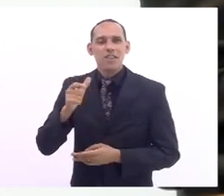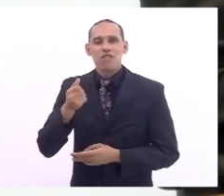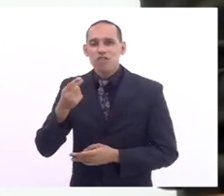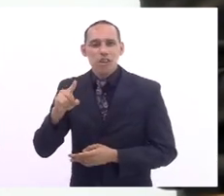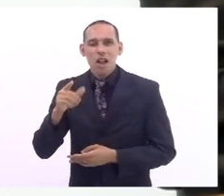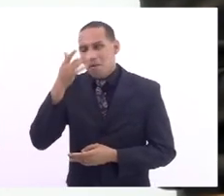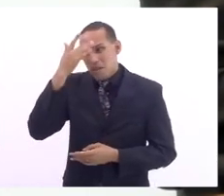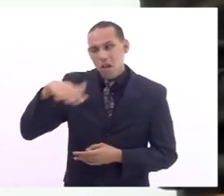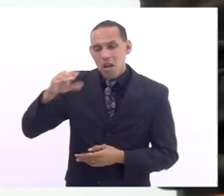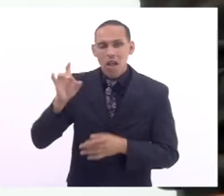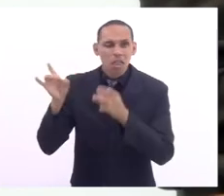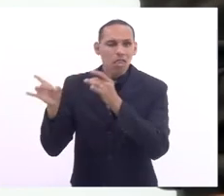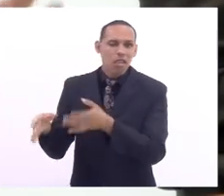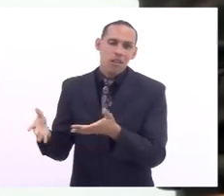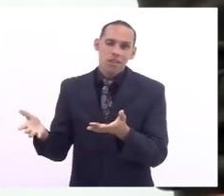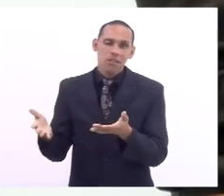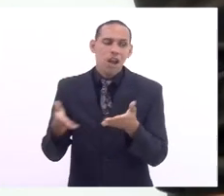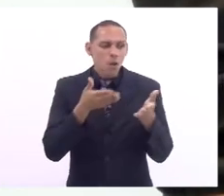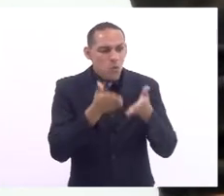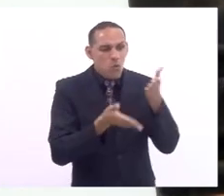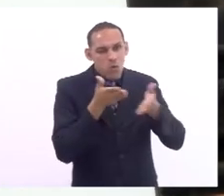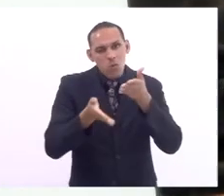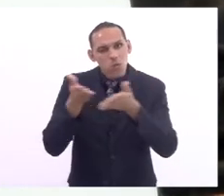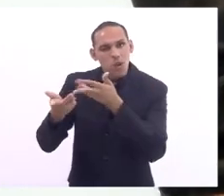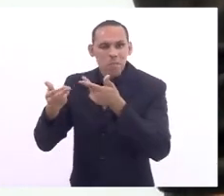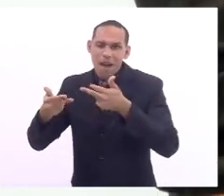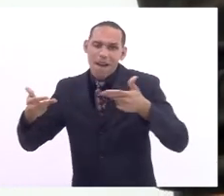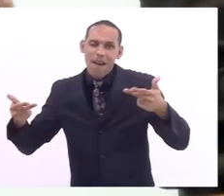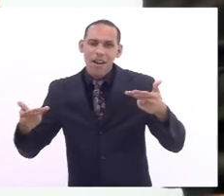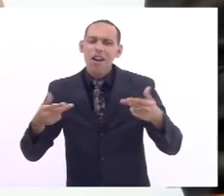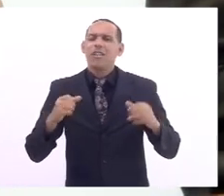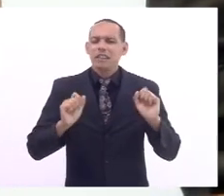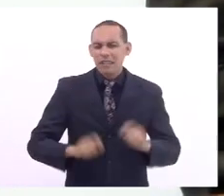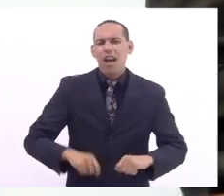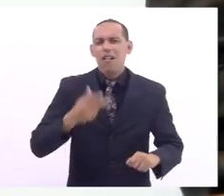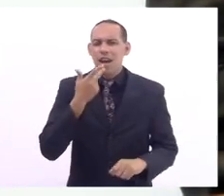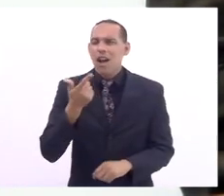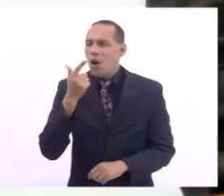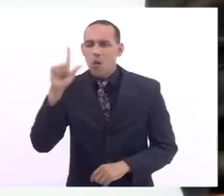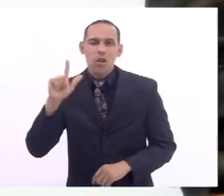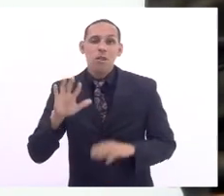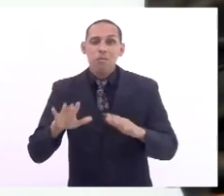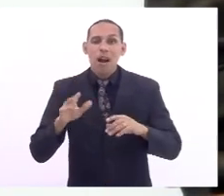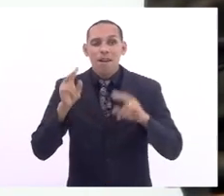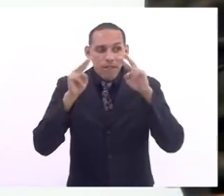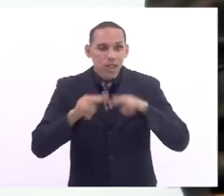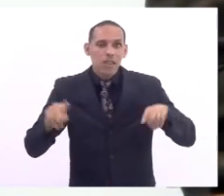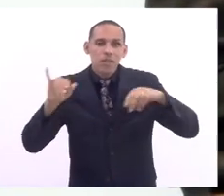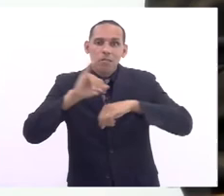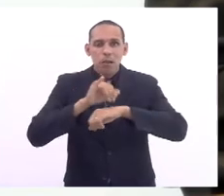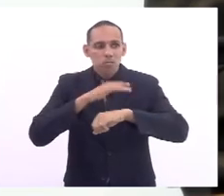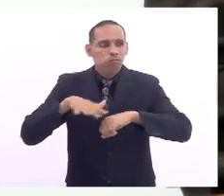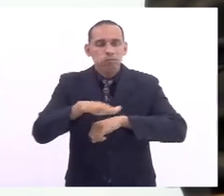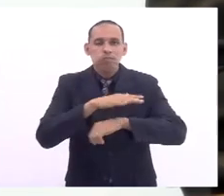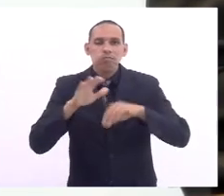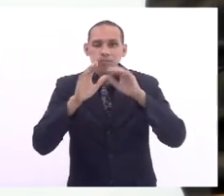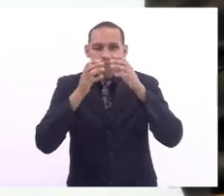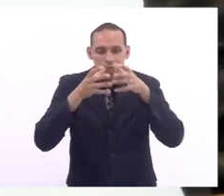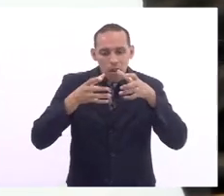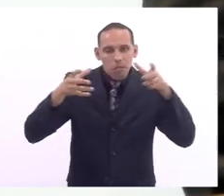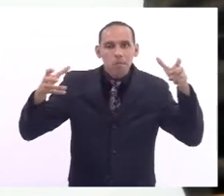população tá lá abandonada então poderia citar outros casos aqui mas essa visão Metropolitana ela para ampliar e para ela